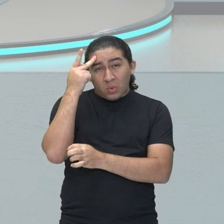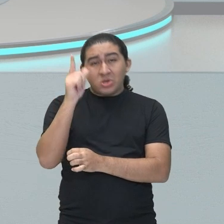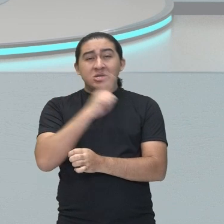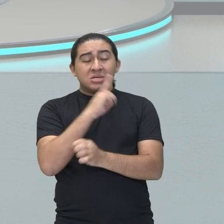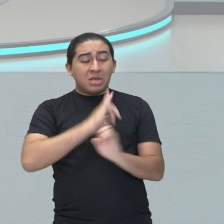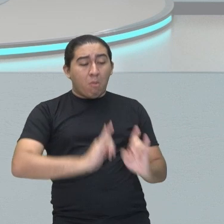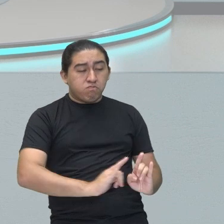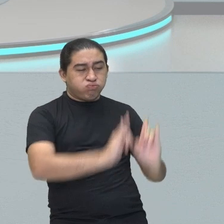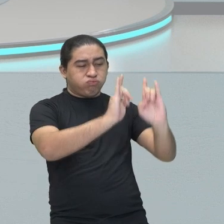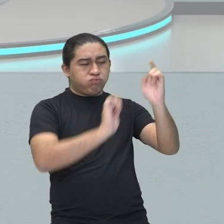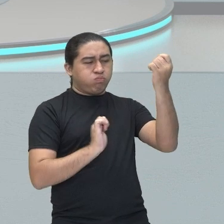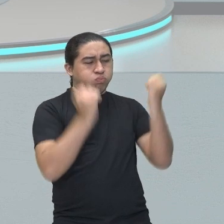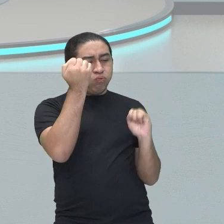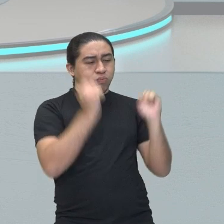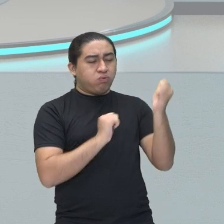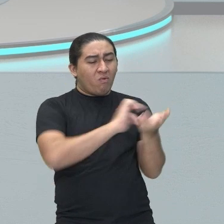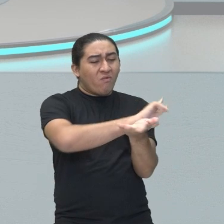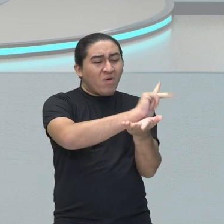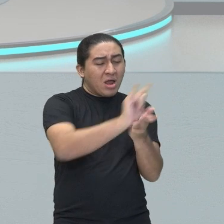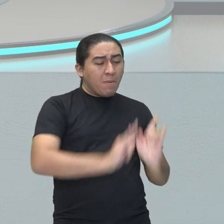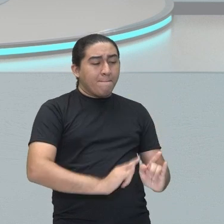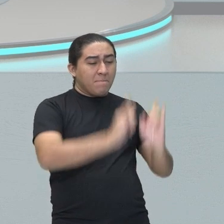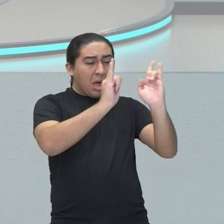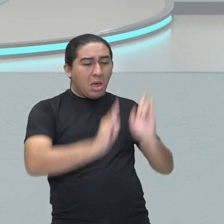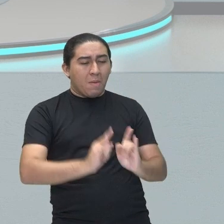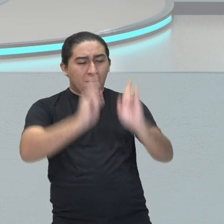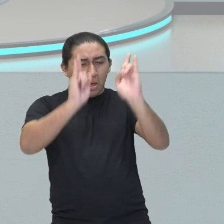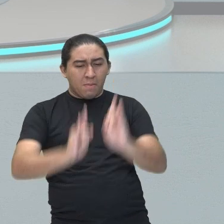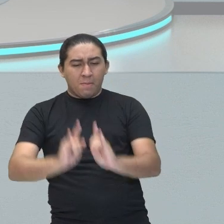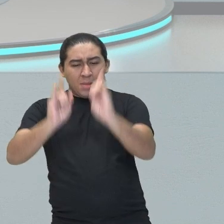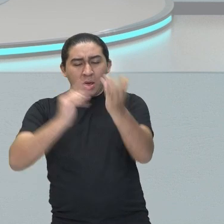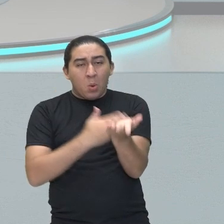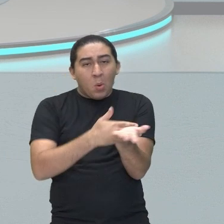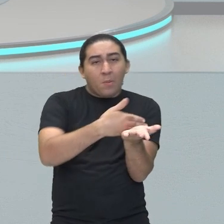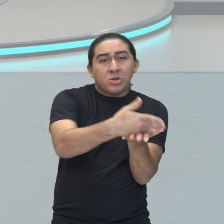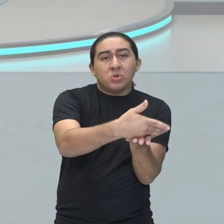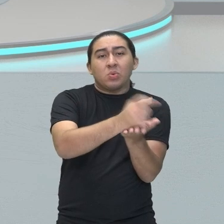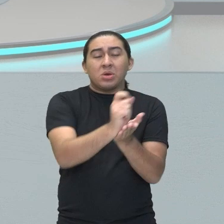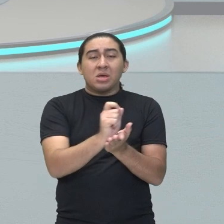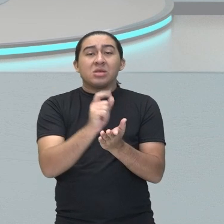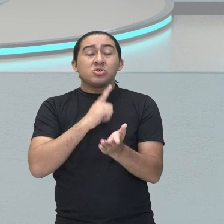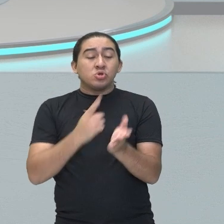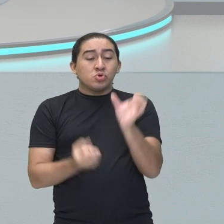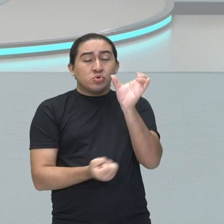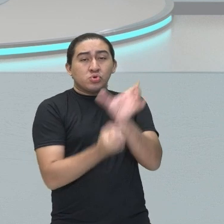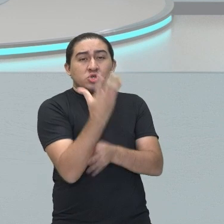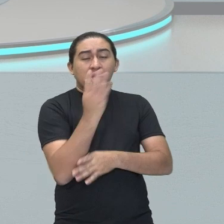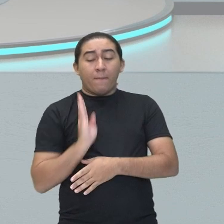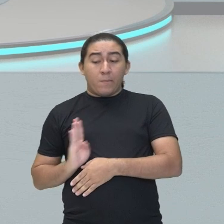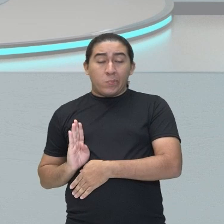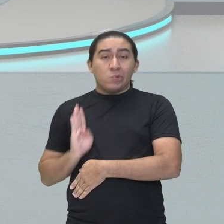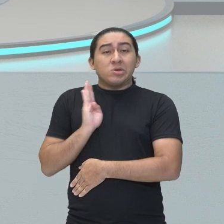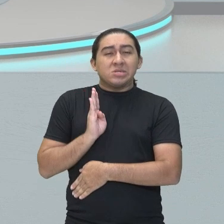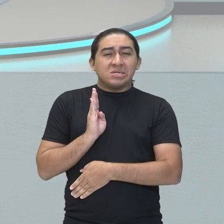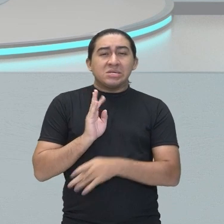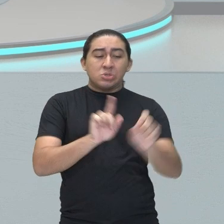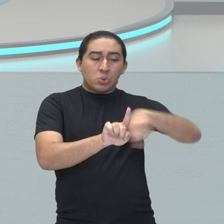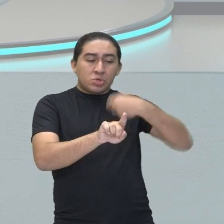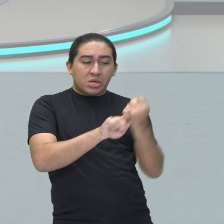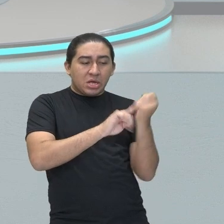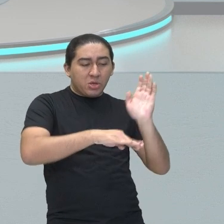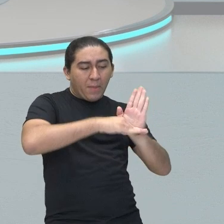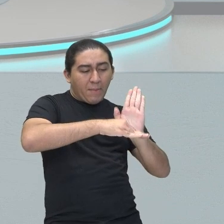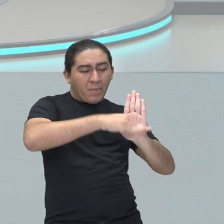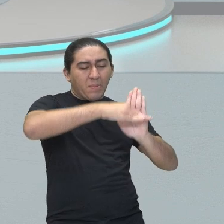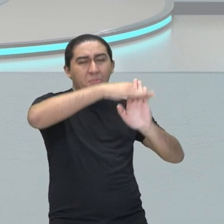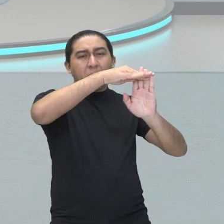e começavam a formar as cidades, começou a surgir a burguesia, as classes sociais, mas as